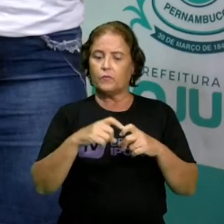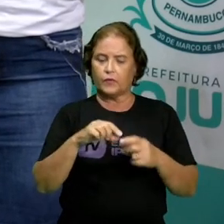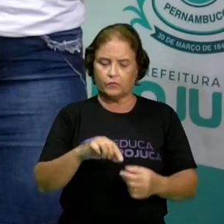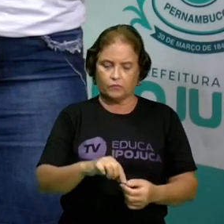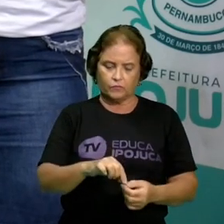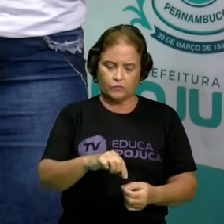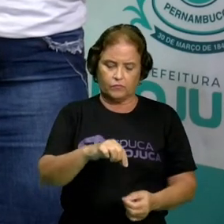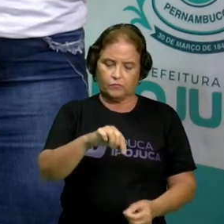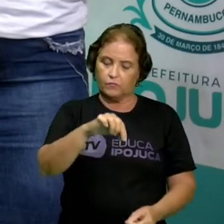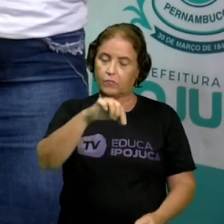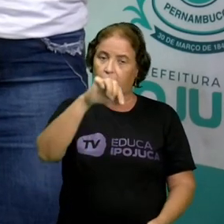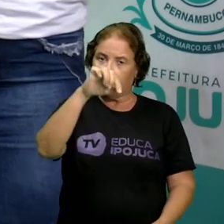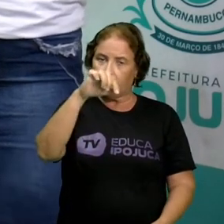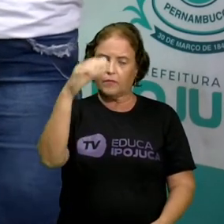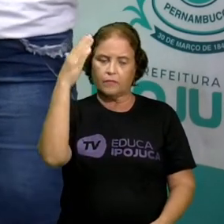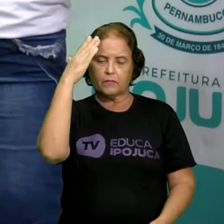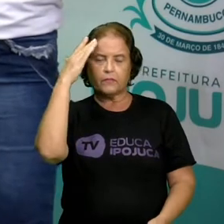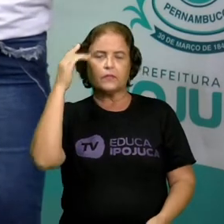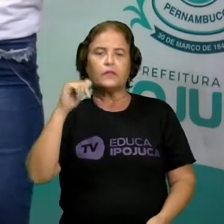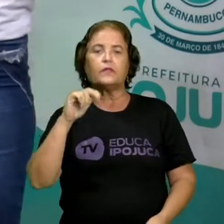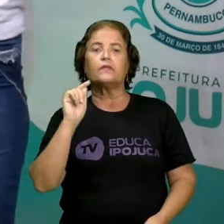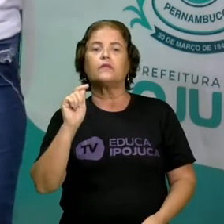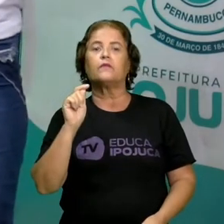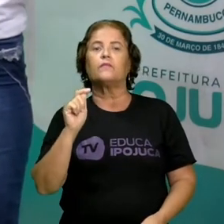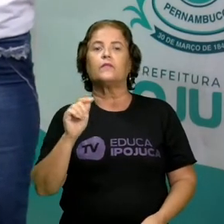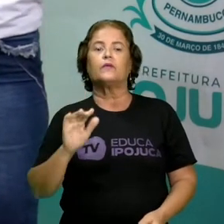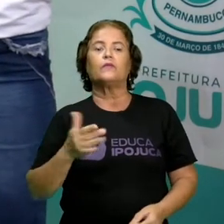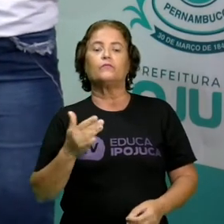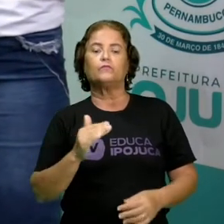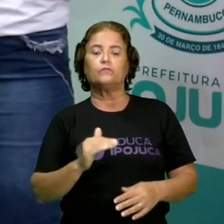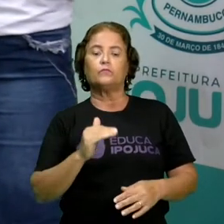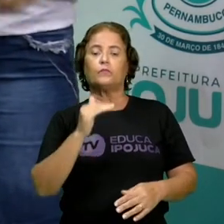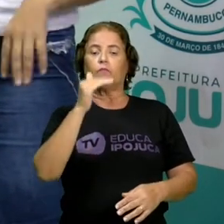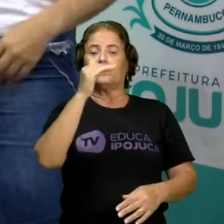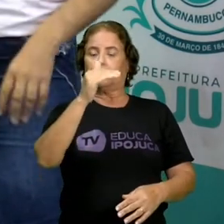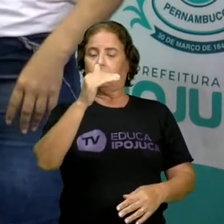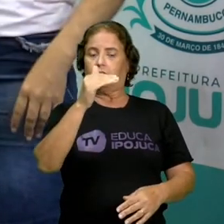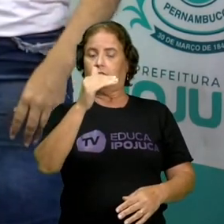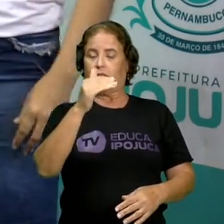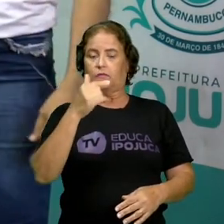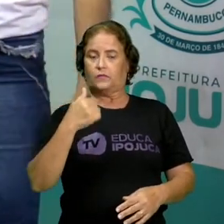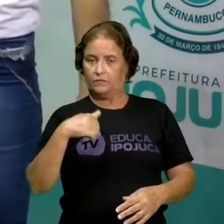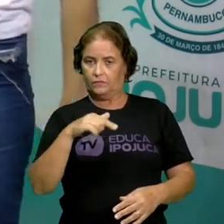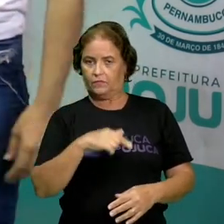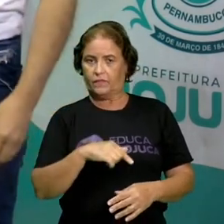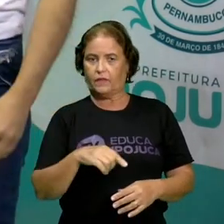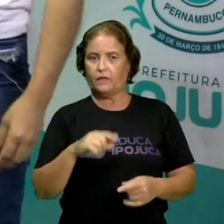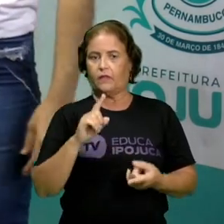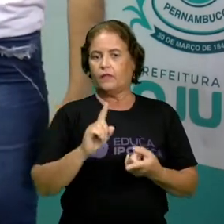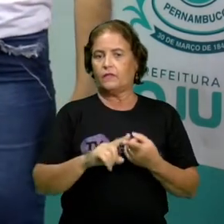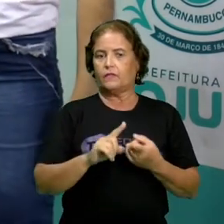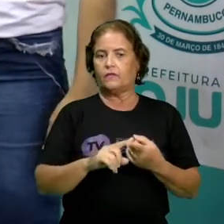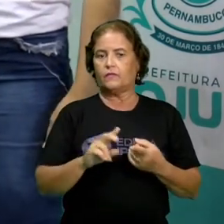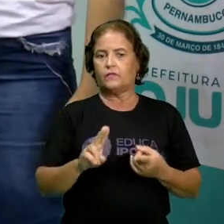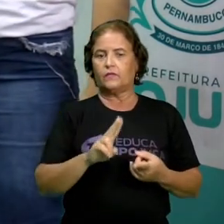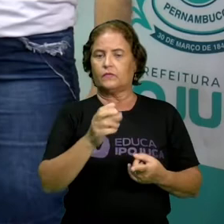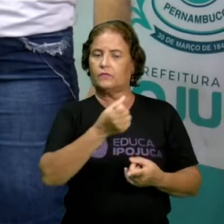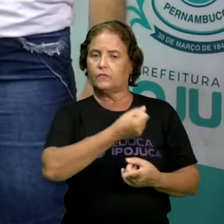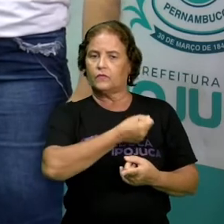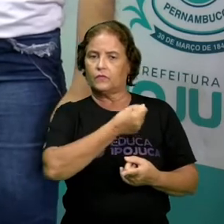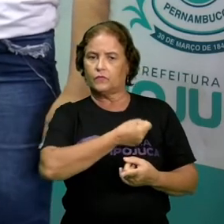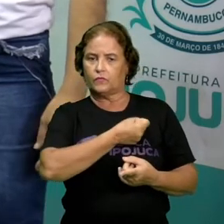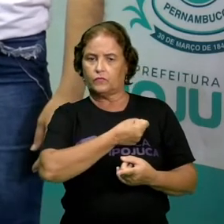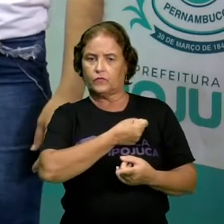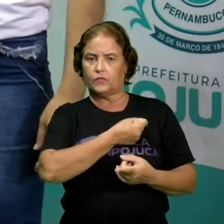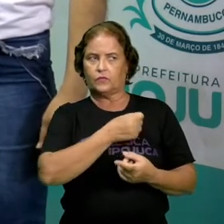medem, né, isso? Para sabermos o que? A nossa altura, o nosso tamanho. Usamos os números ainda como